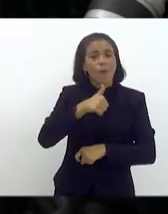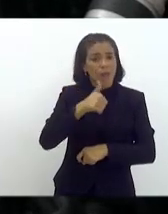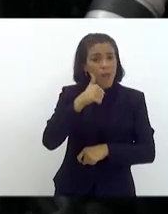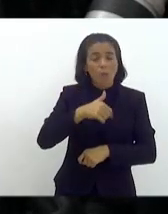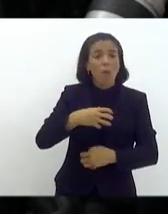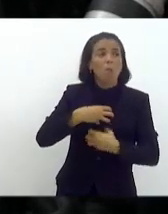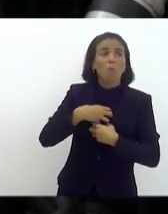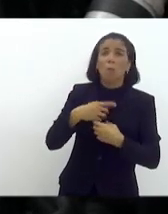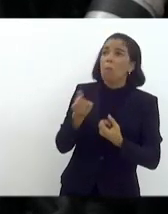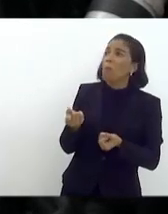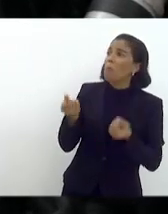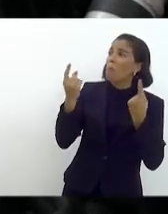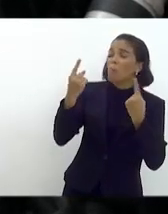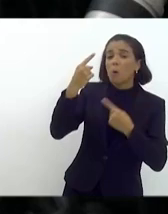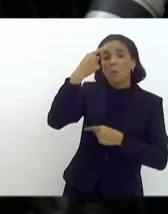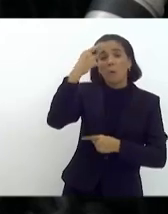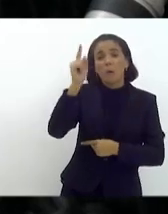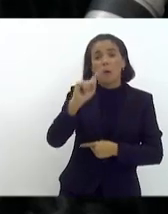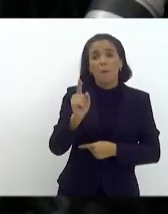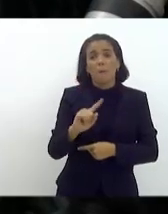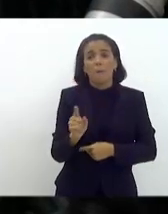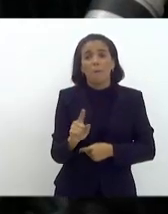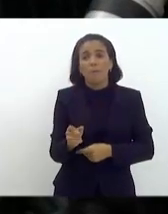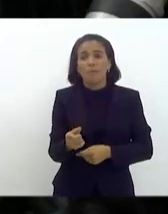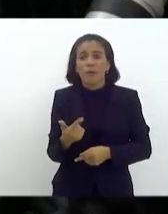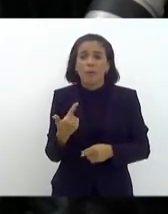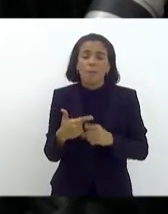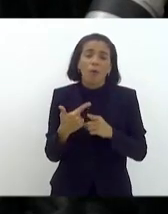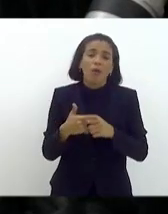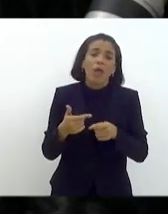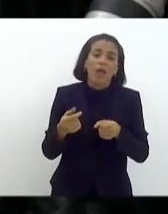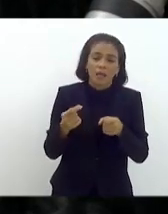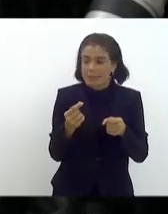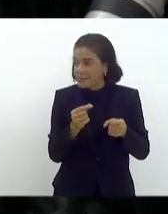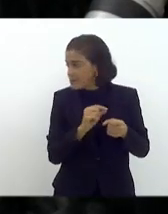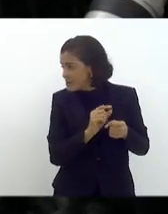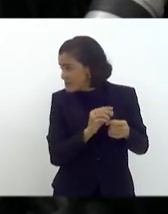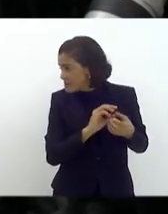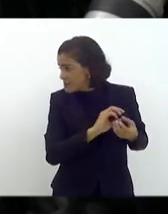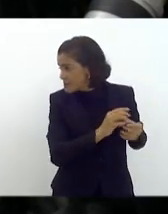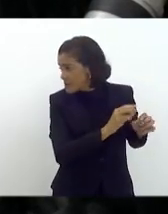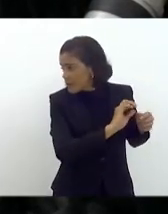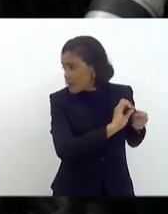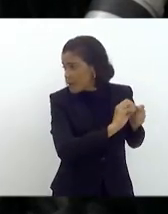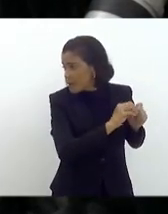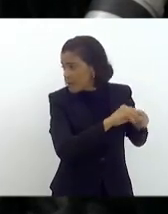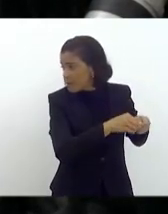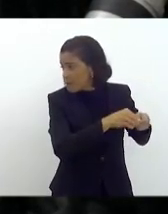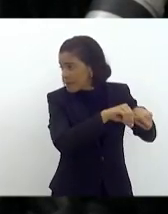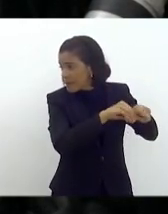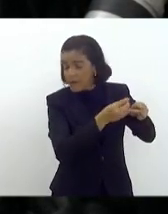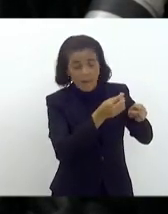porque coloca lá qualquer droga na bebida